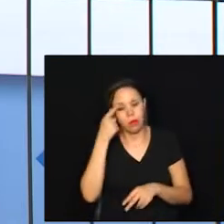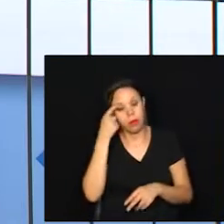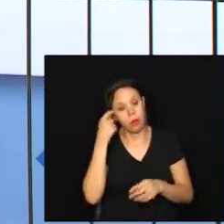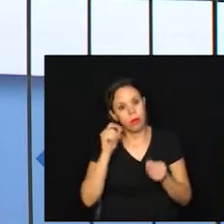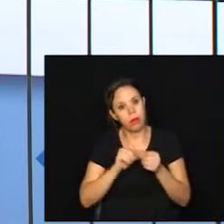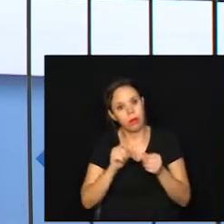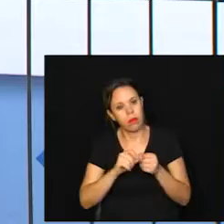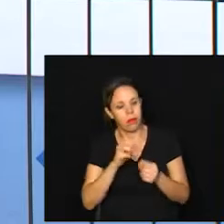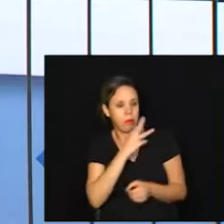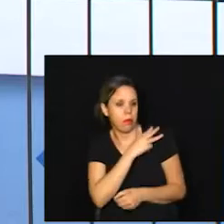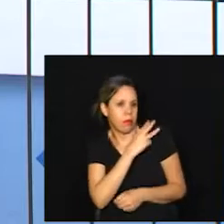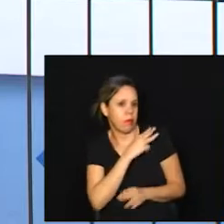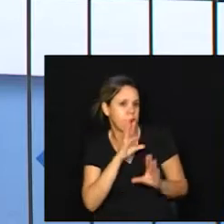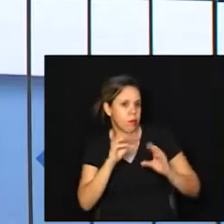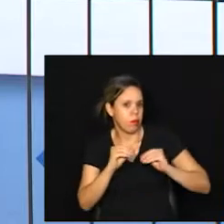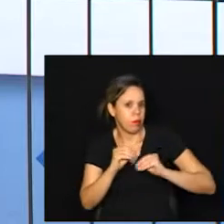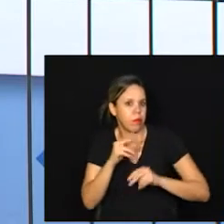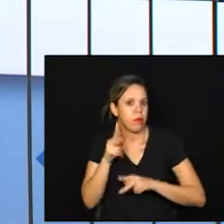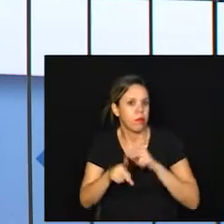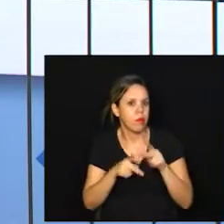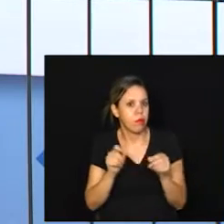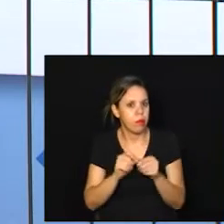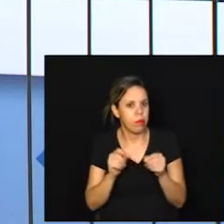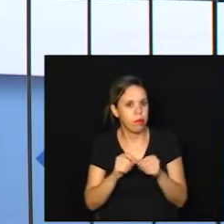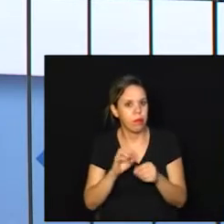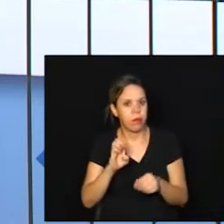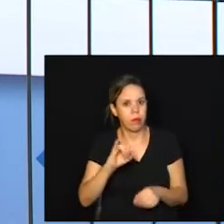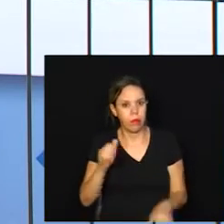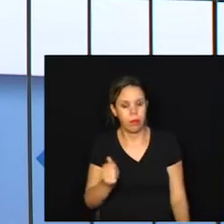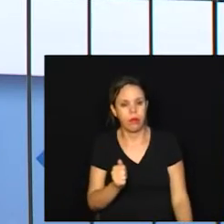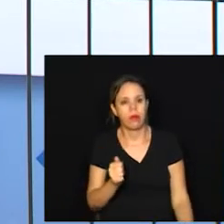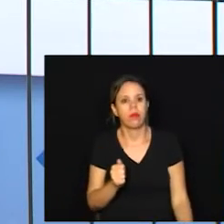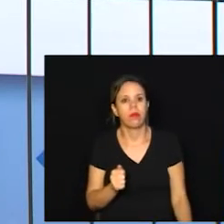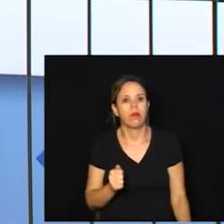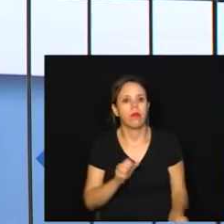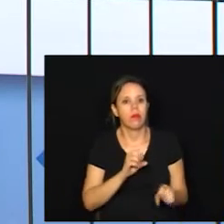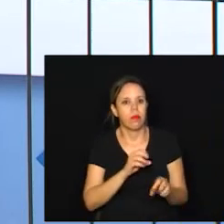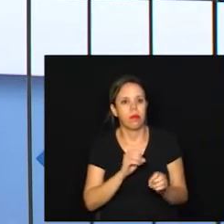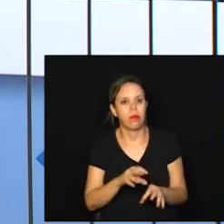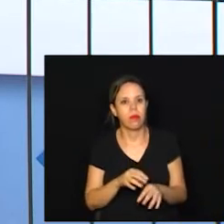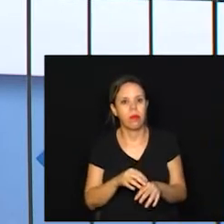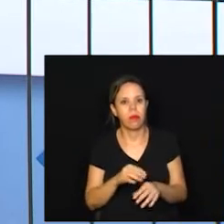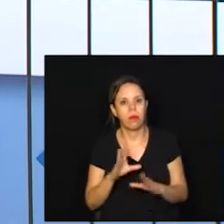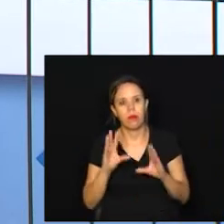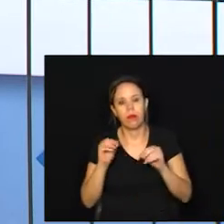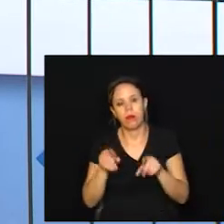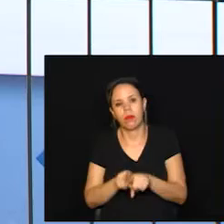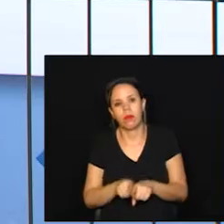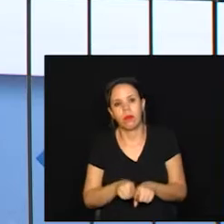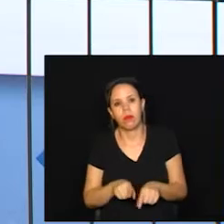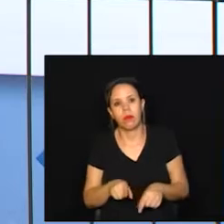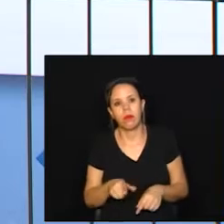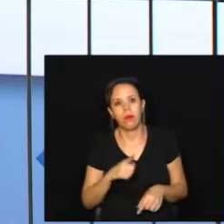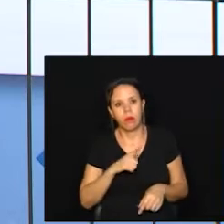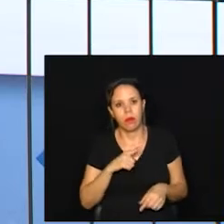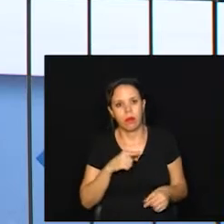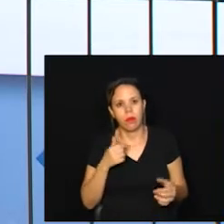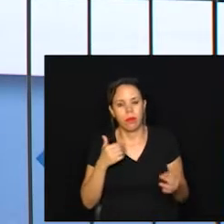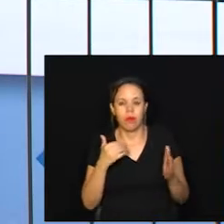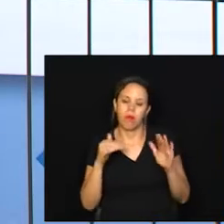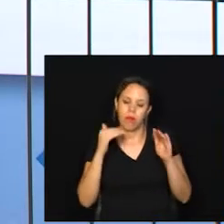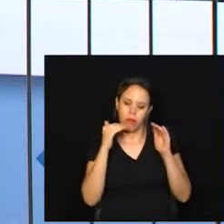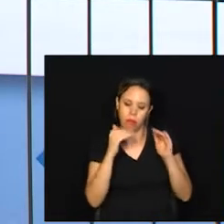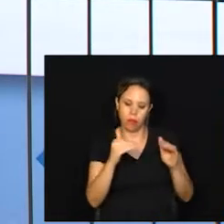o ensino médio à noite, o pessoal que faz o EJA, que é o Educação de Jovens e Adultos à Noite, também deverá seguir